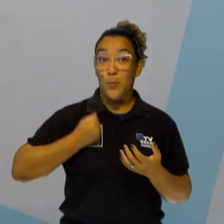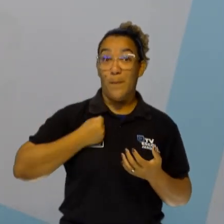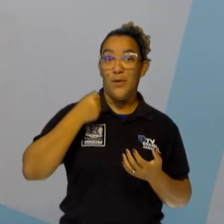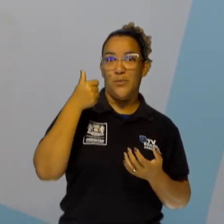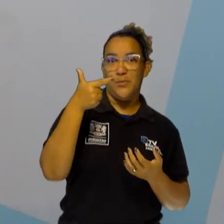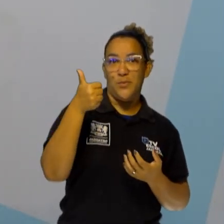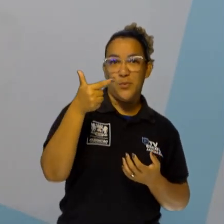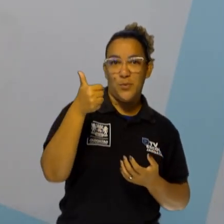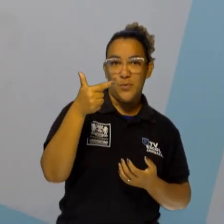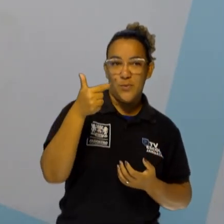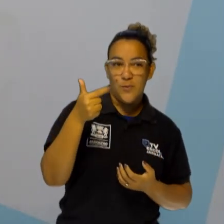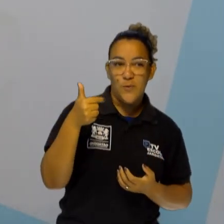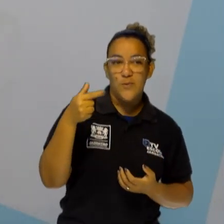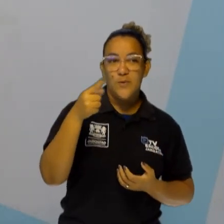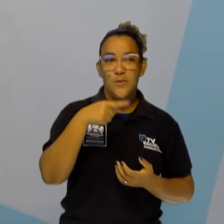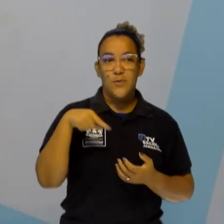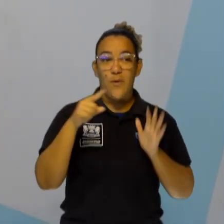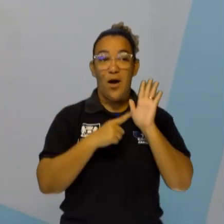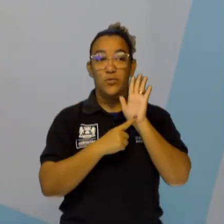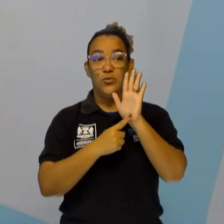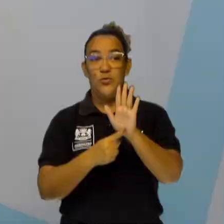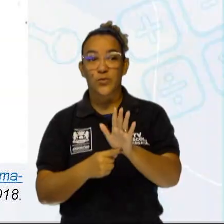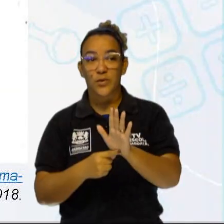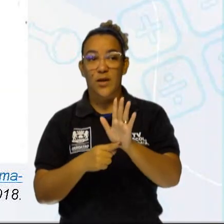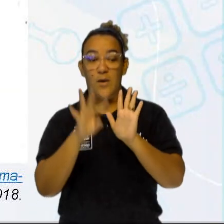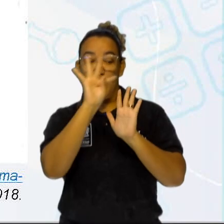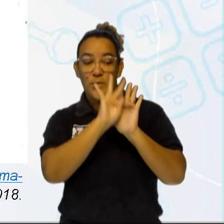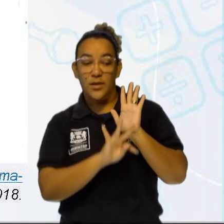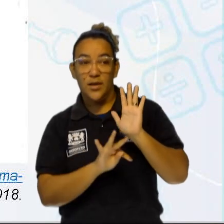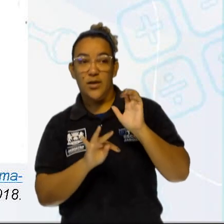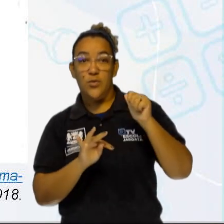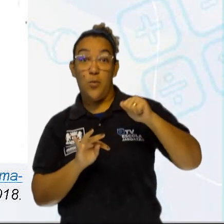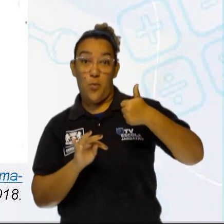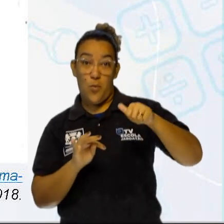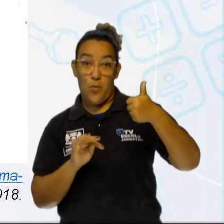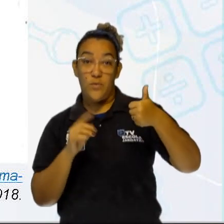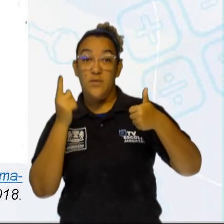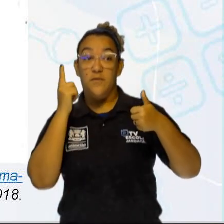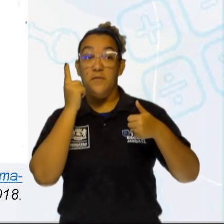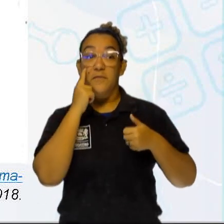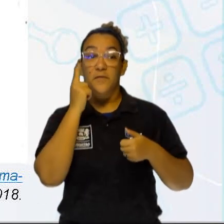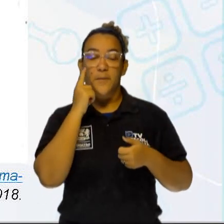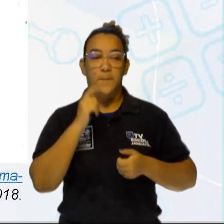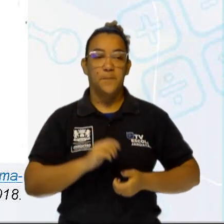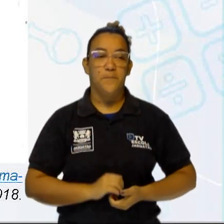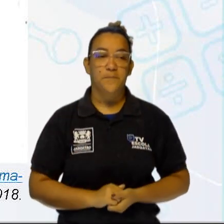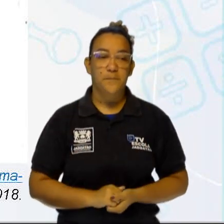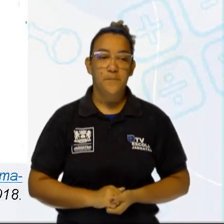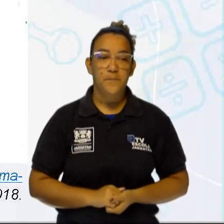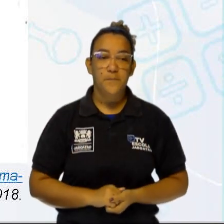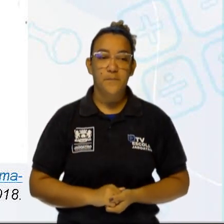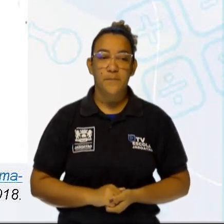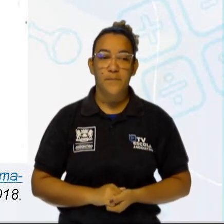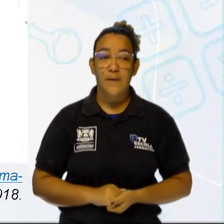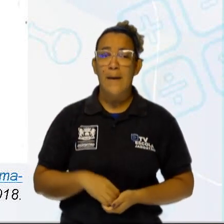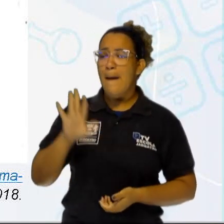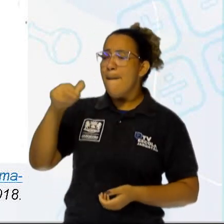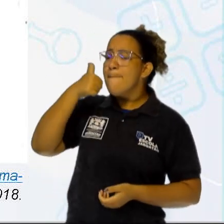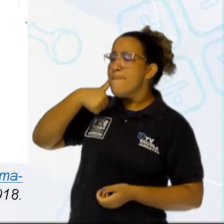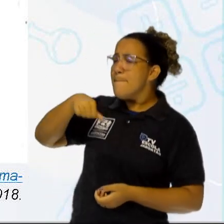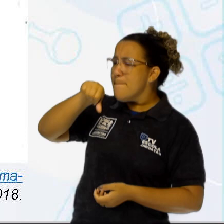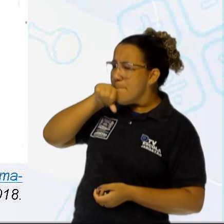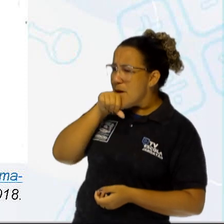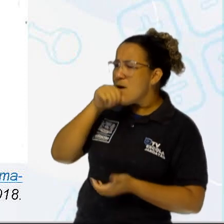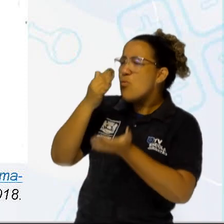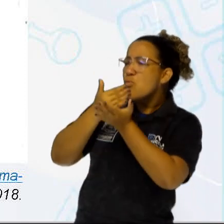qual a gente vai ter como suporte aí o texto 11. Vamos lá para a tela comigo, acompanha a leitura do texto. Nós temos aí: mãe, quando